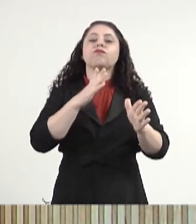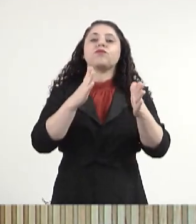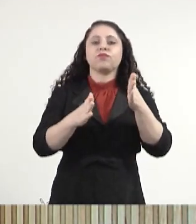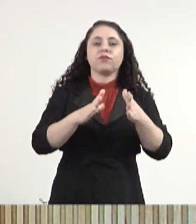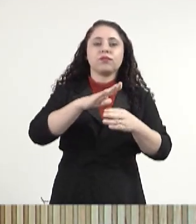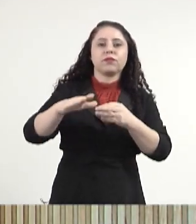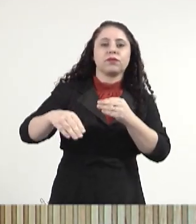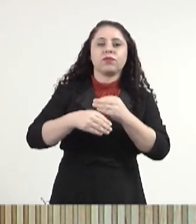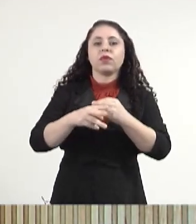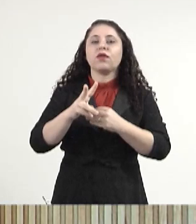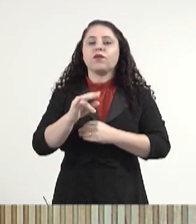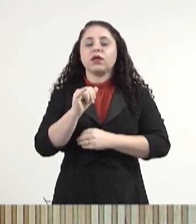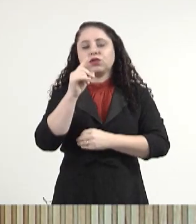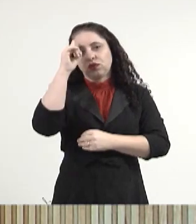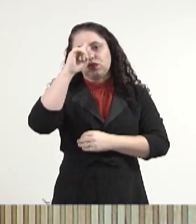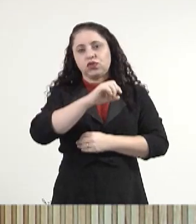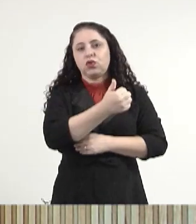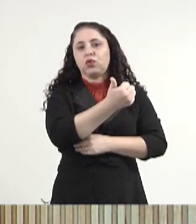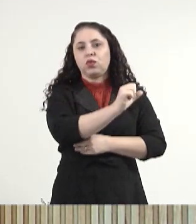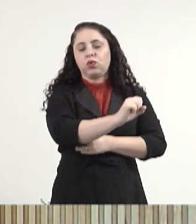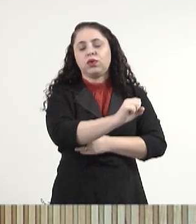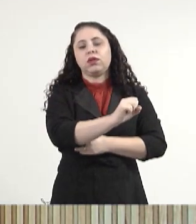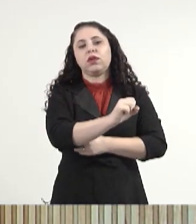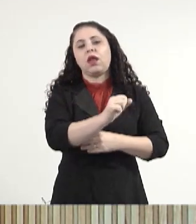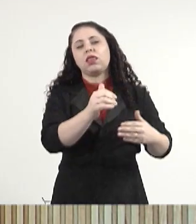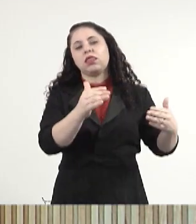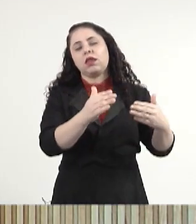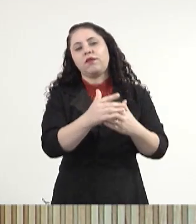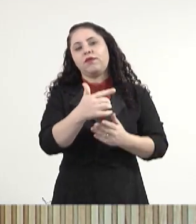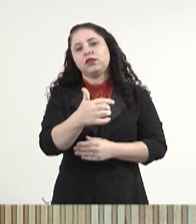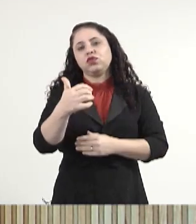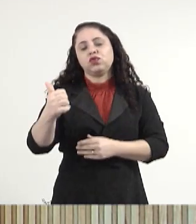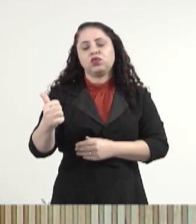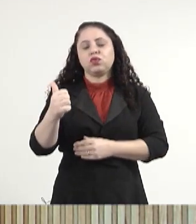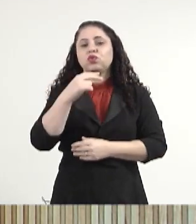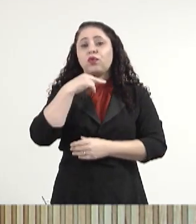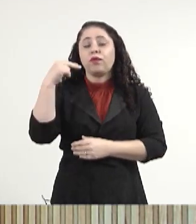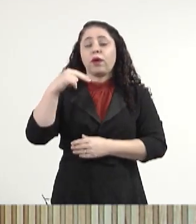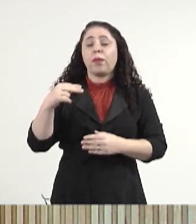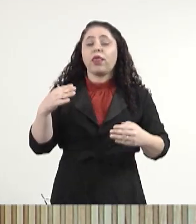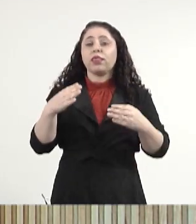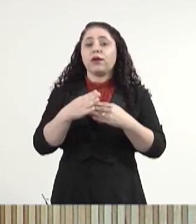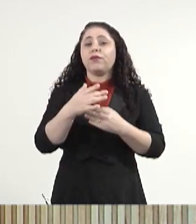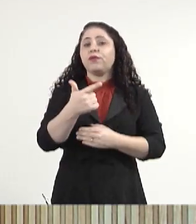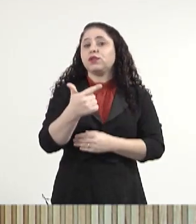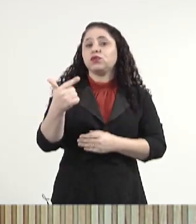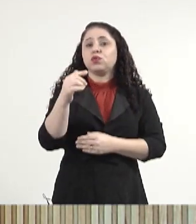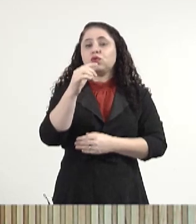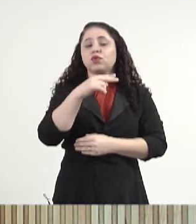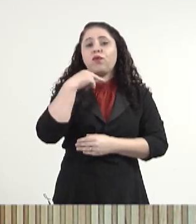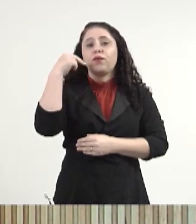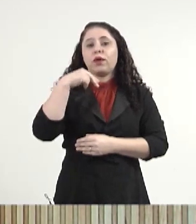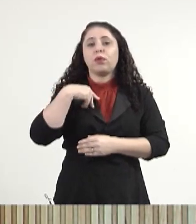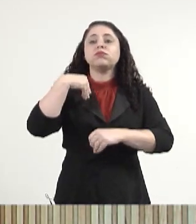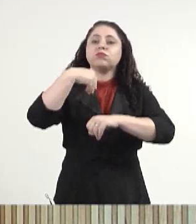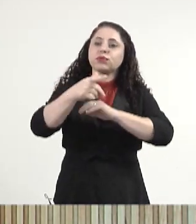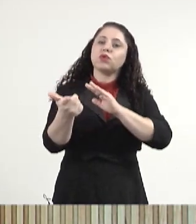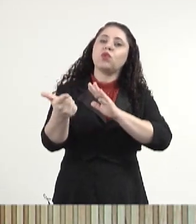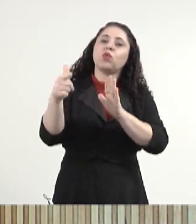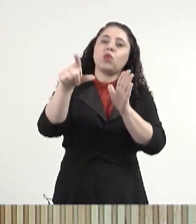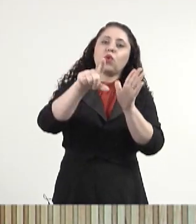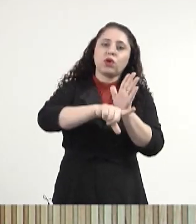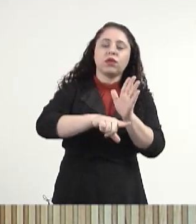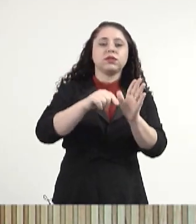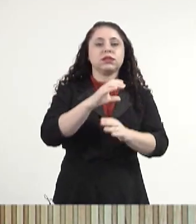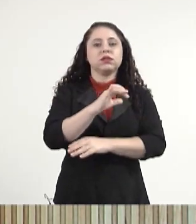período de emendas que vai do dia 8 ao dia 21 de novembro. No dia 22 de novembro, elas serão novamente distribuídas na Comissão